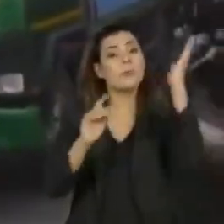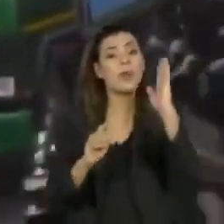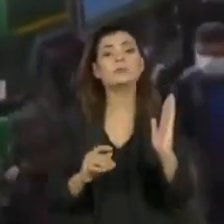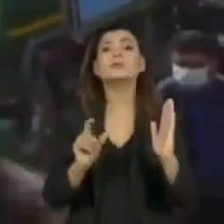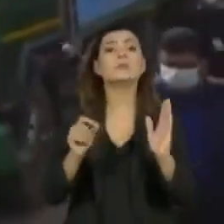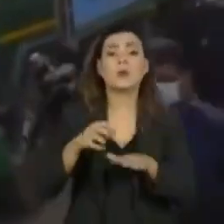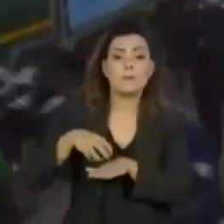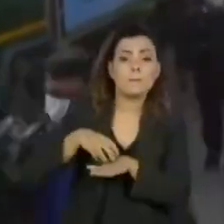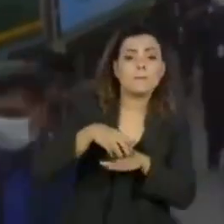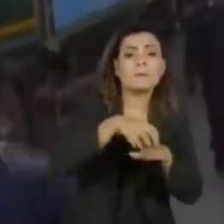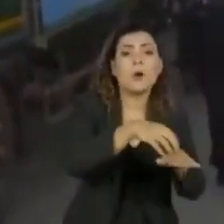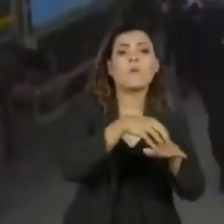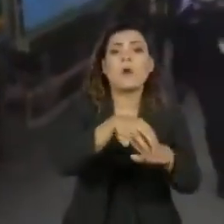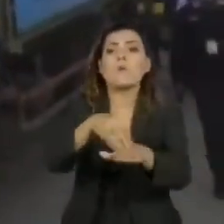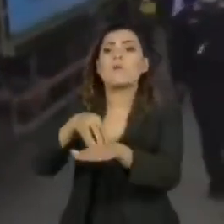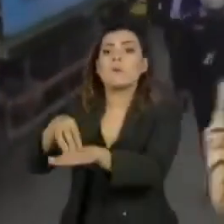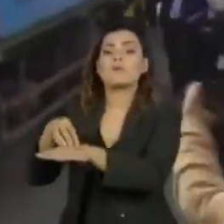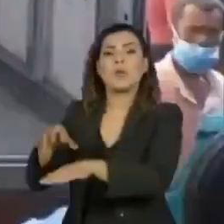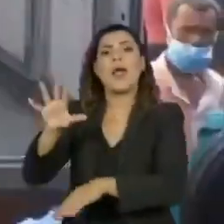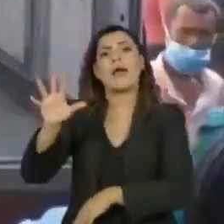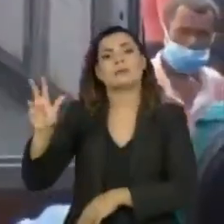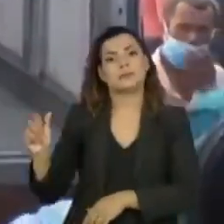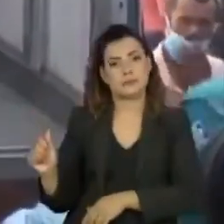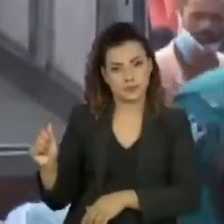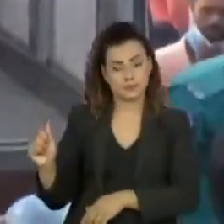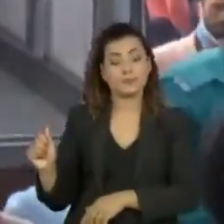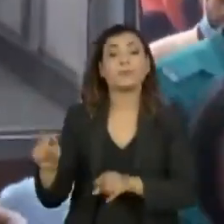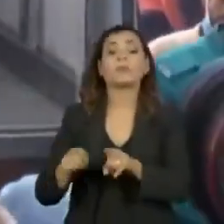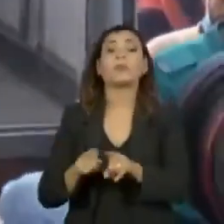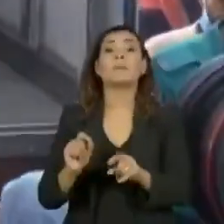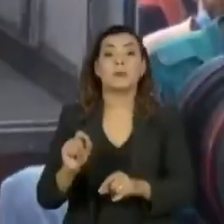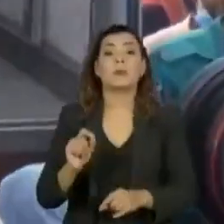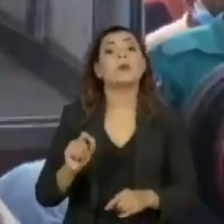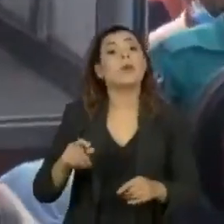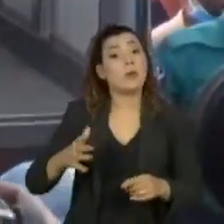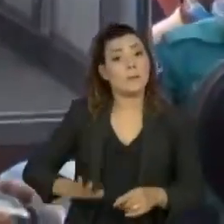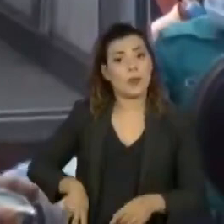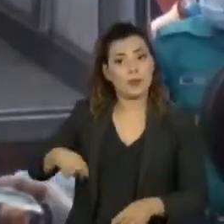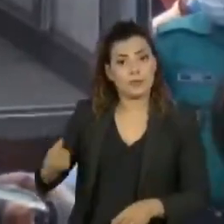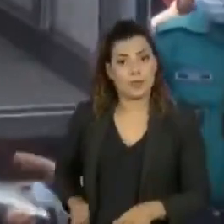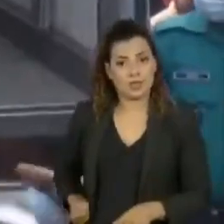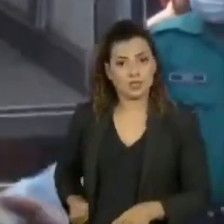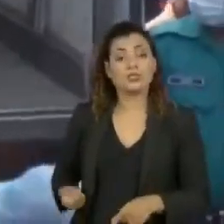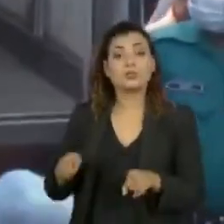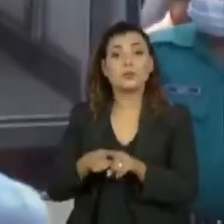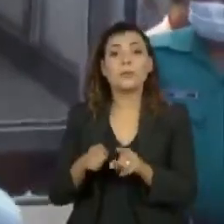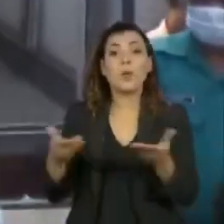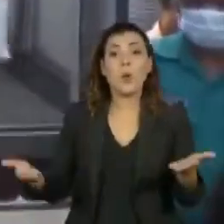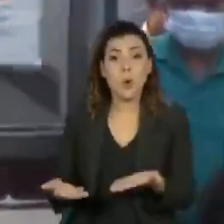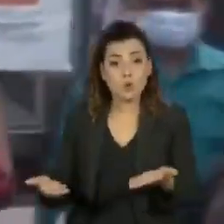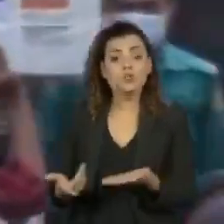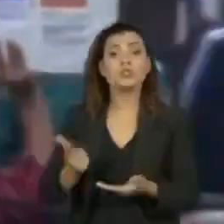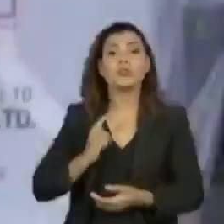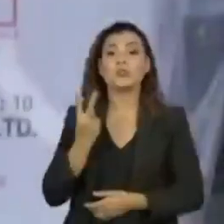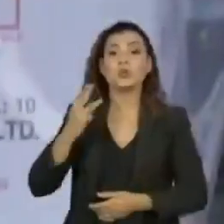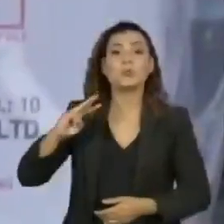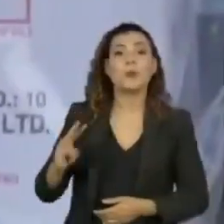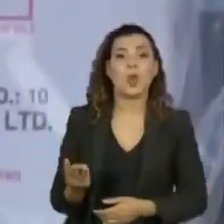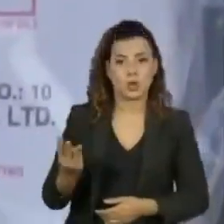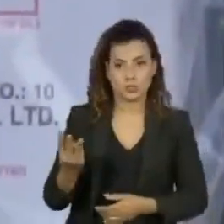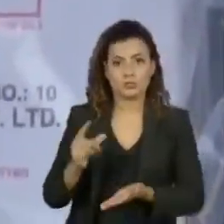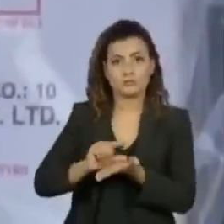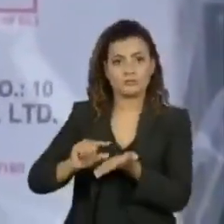o destino delas é o continente asiático. O vizinho Bangladesh recebeu hoje exatamente 2 milhões